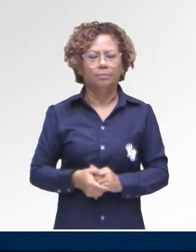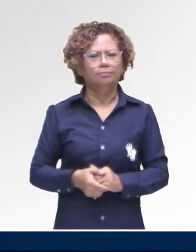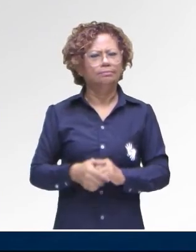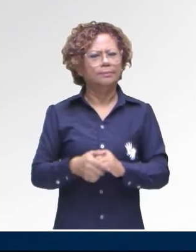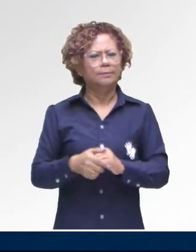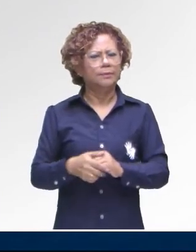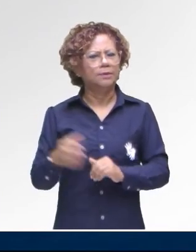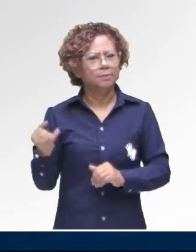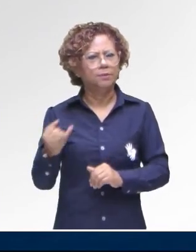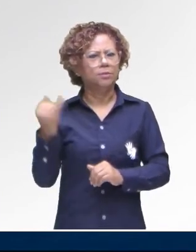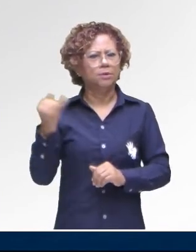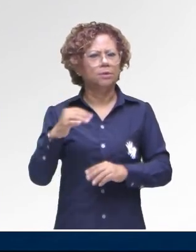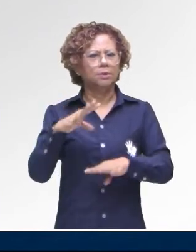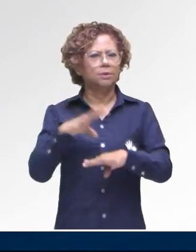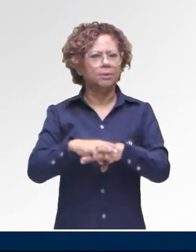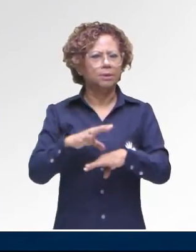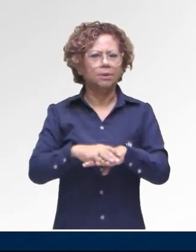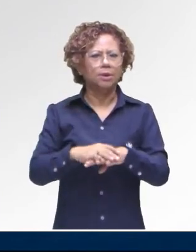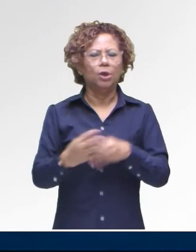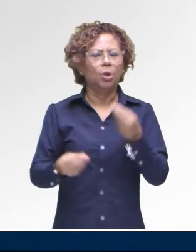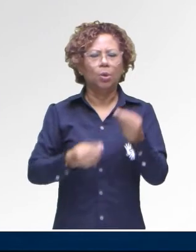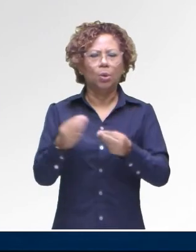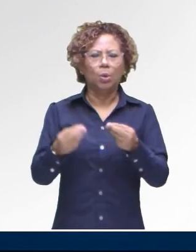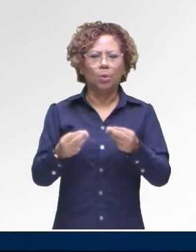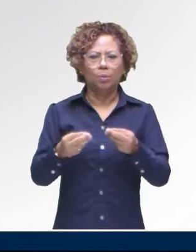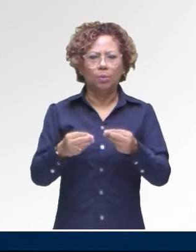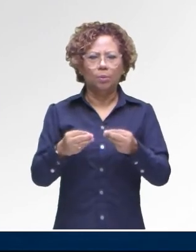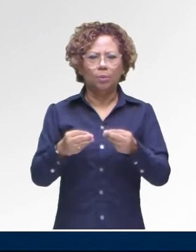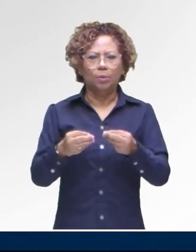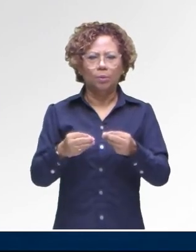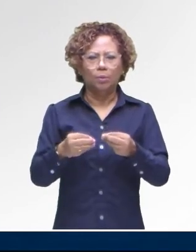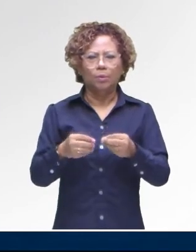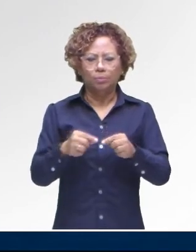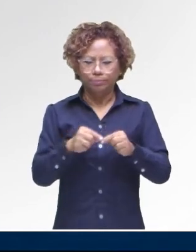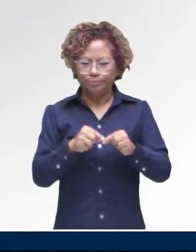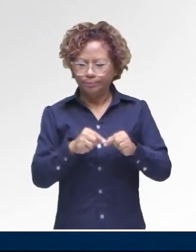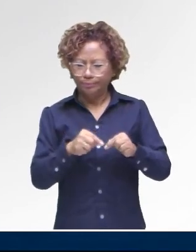Então, ponto. Deixa eu botar um pontinho aqui.